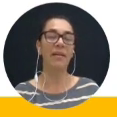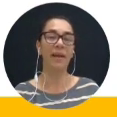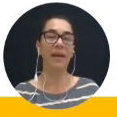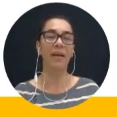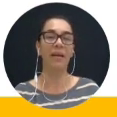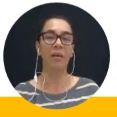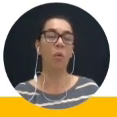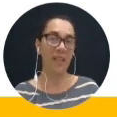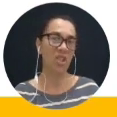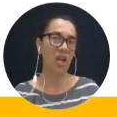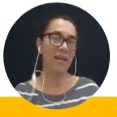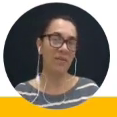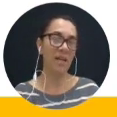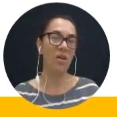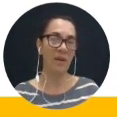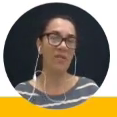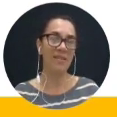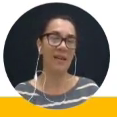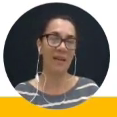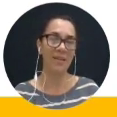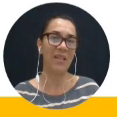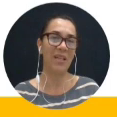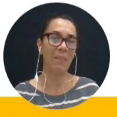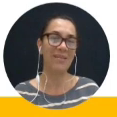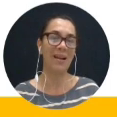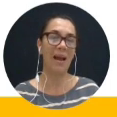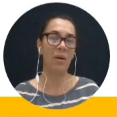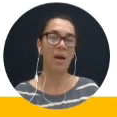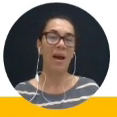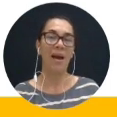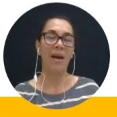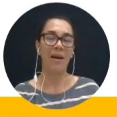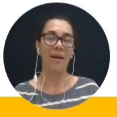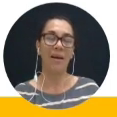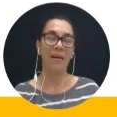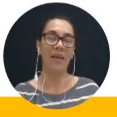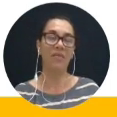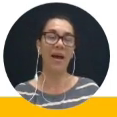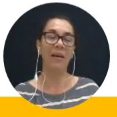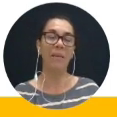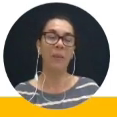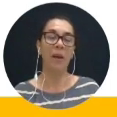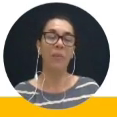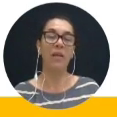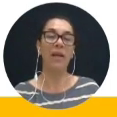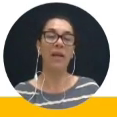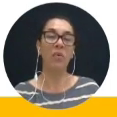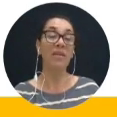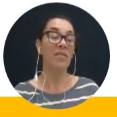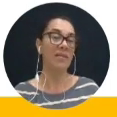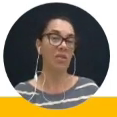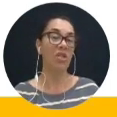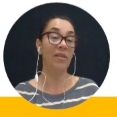vocês entenderem, ou para deixar mais, na verdade, não para vocês entenderem, mas para deixar mais claro a minha fala,